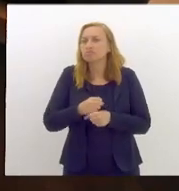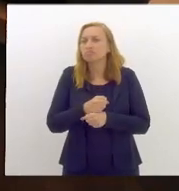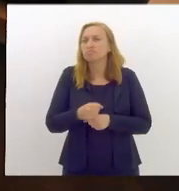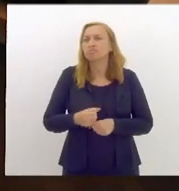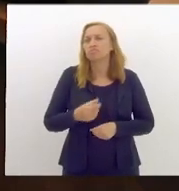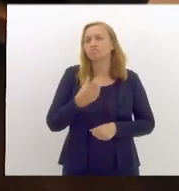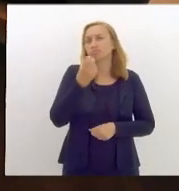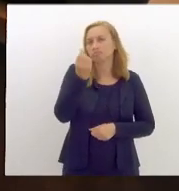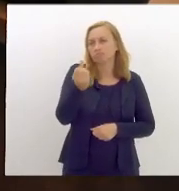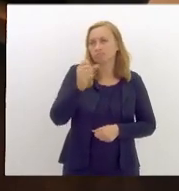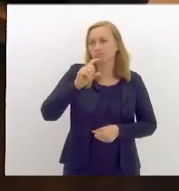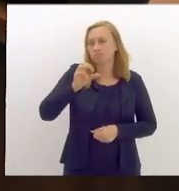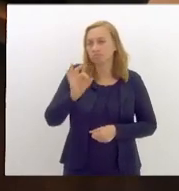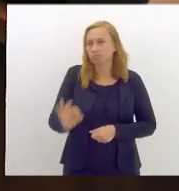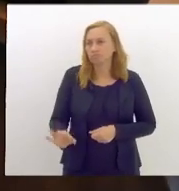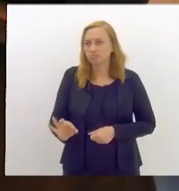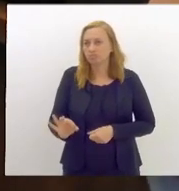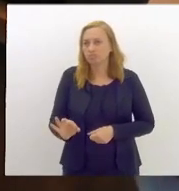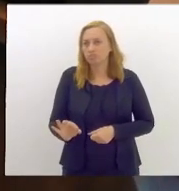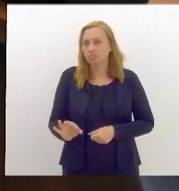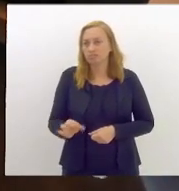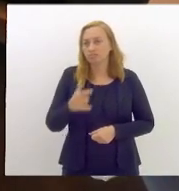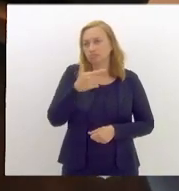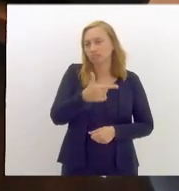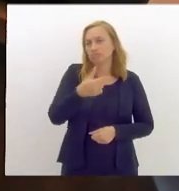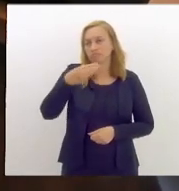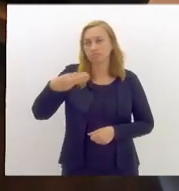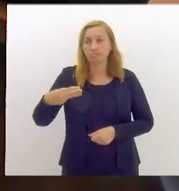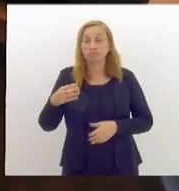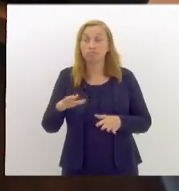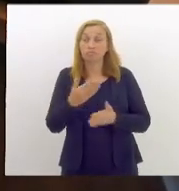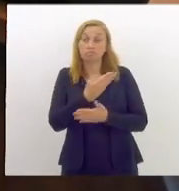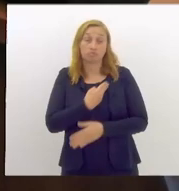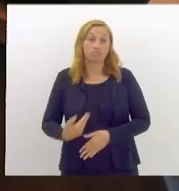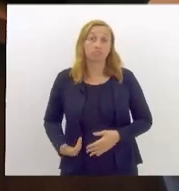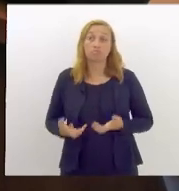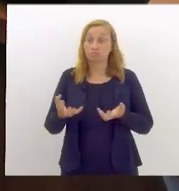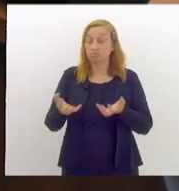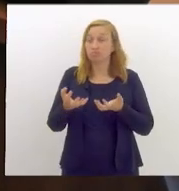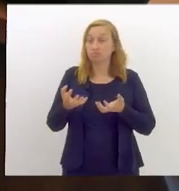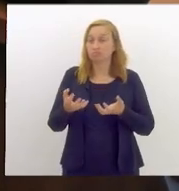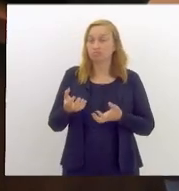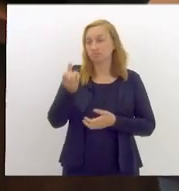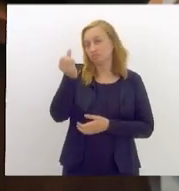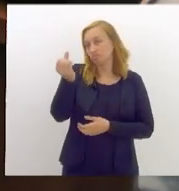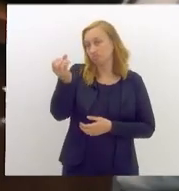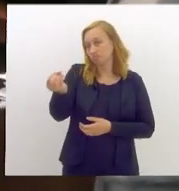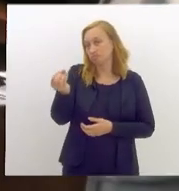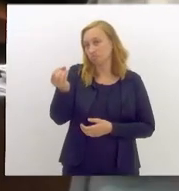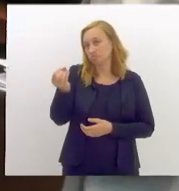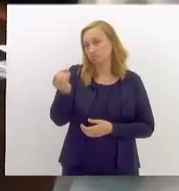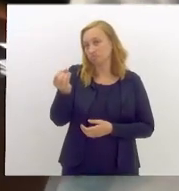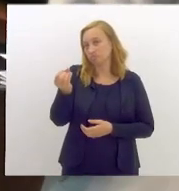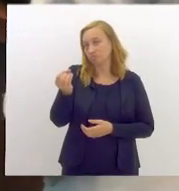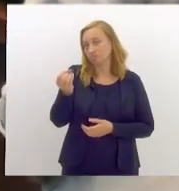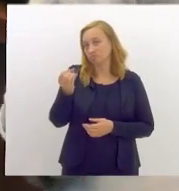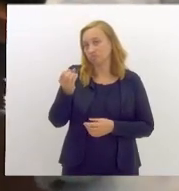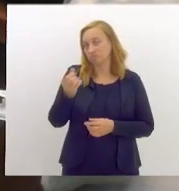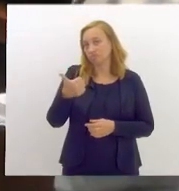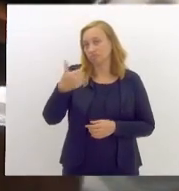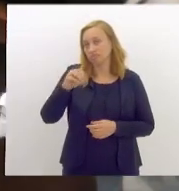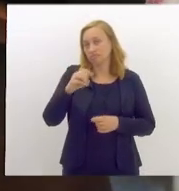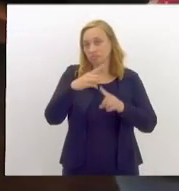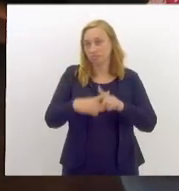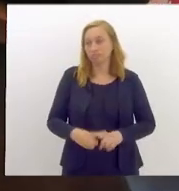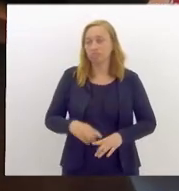6 pontos percentuais em 23 o governador quer 60 10